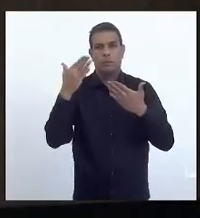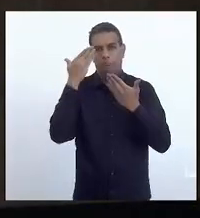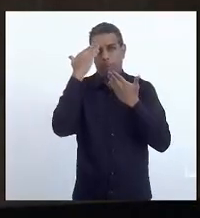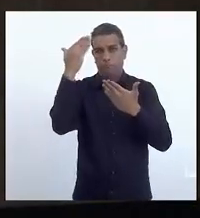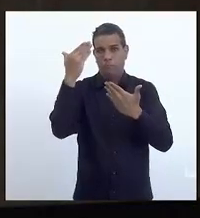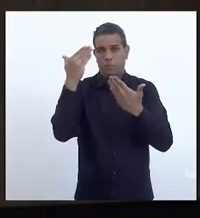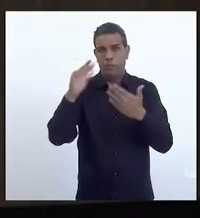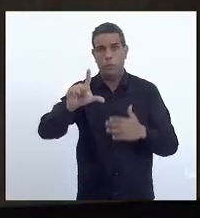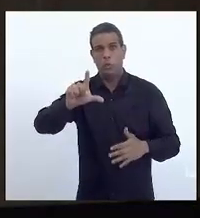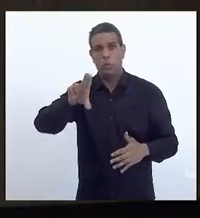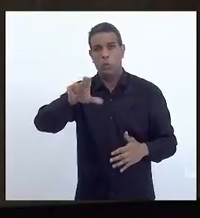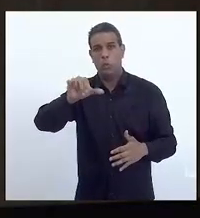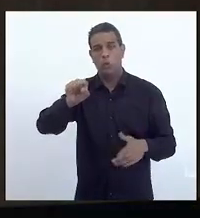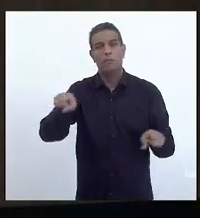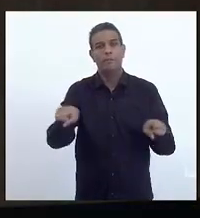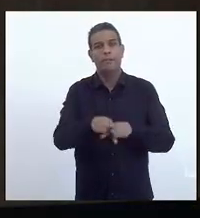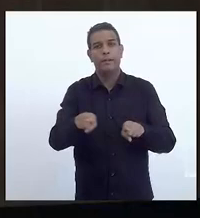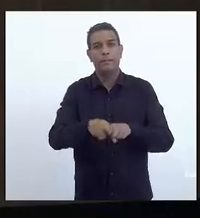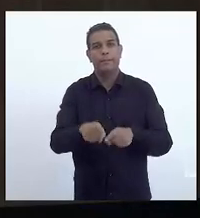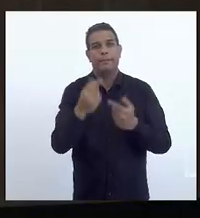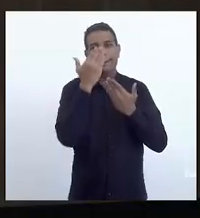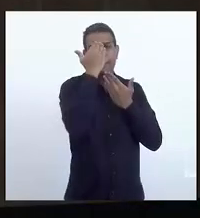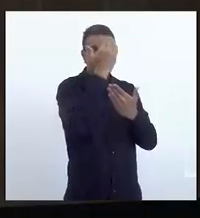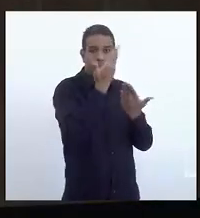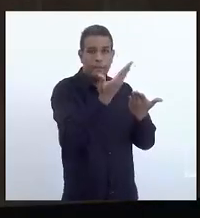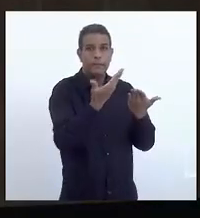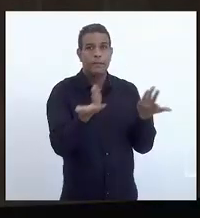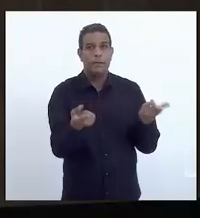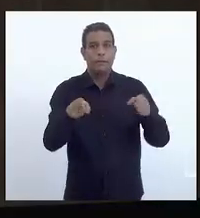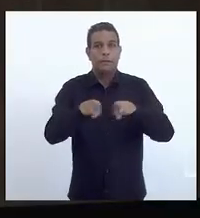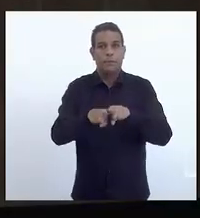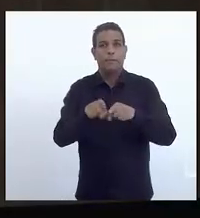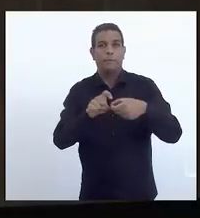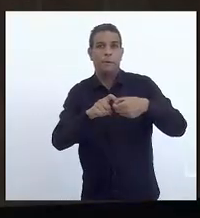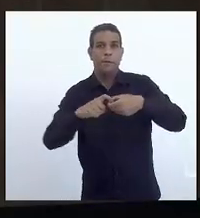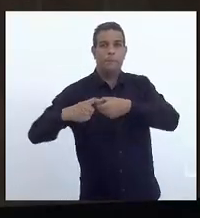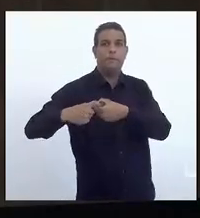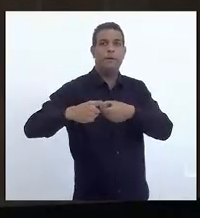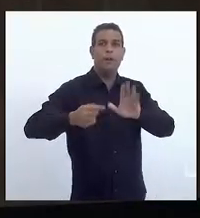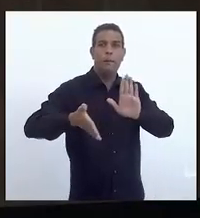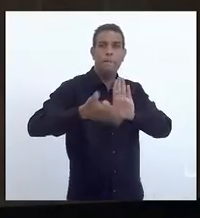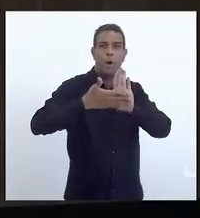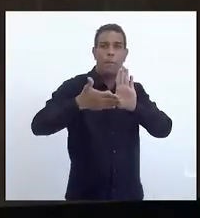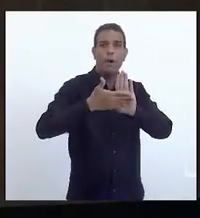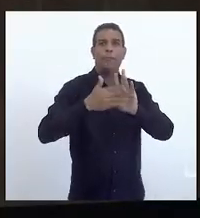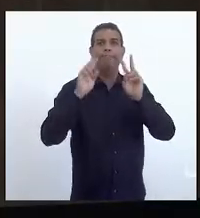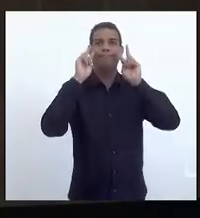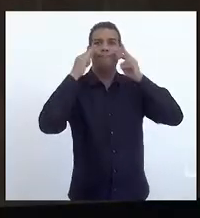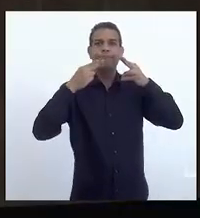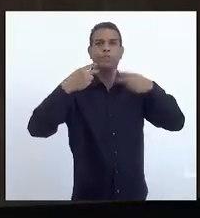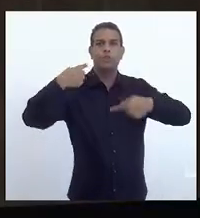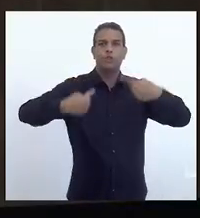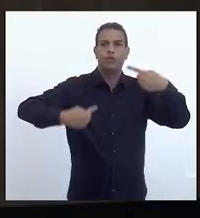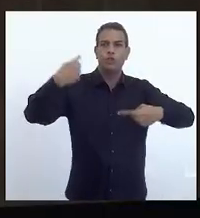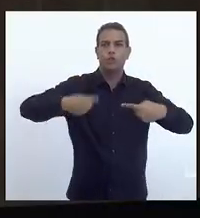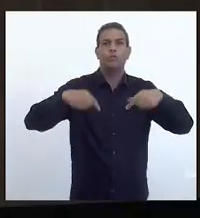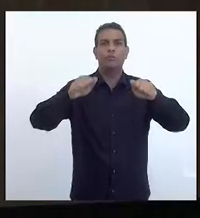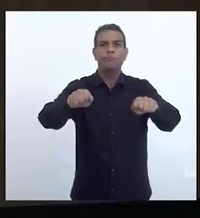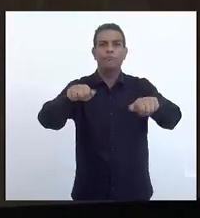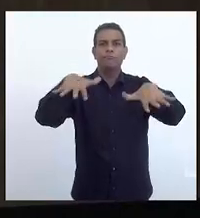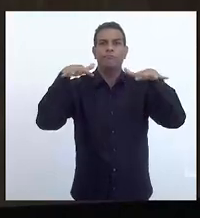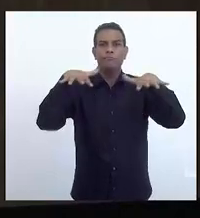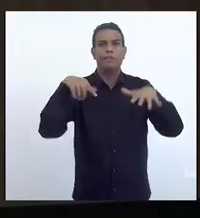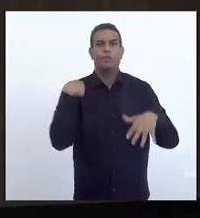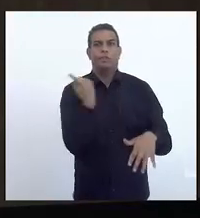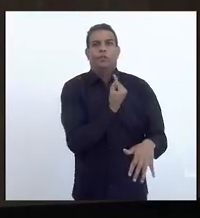Luiz Paulo e a Célia Jordão pela parceria na construção desta proposta, que foi muito discutida com a audiência pública,